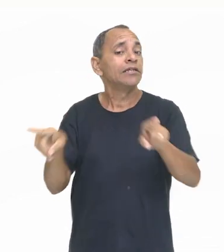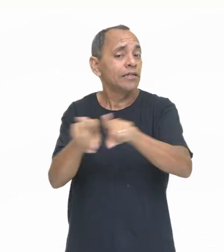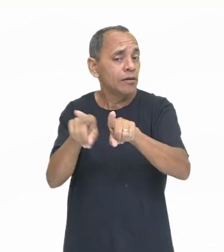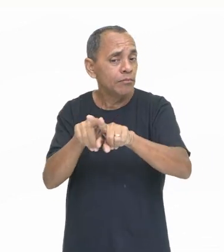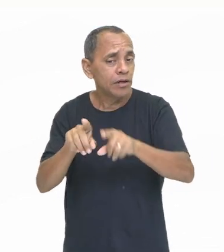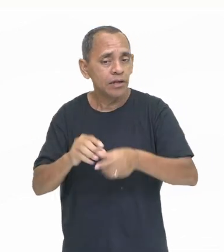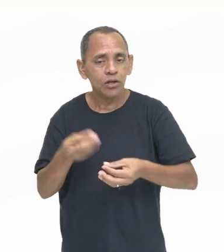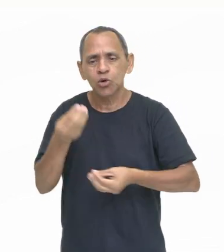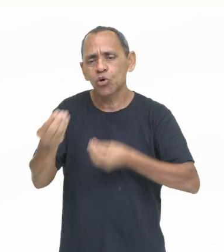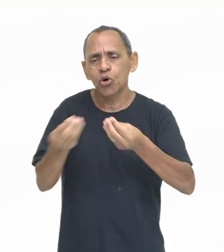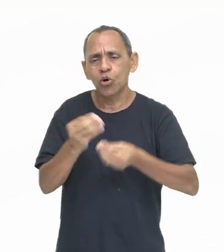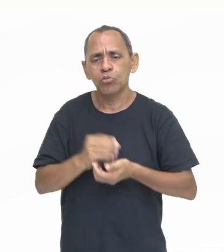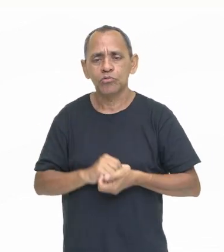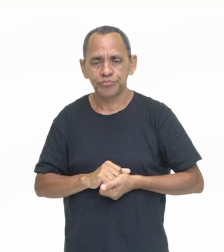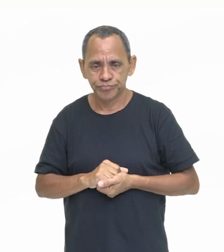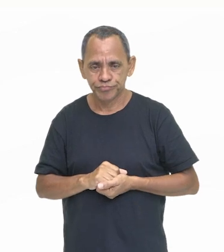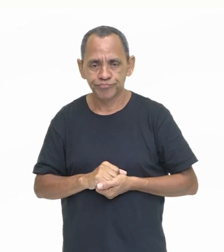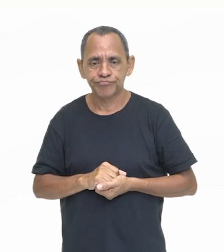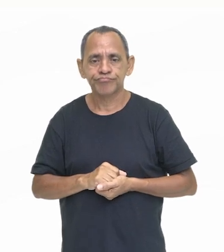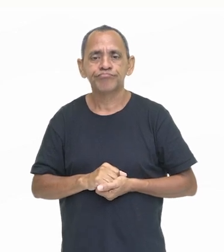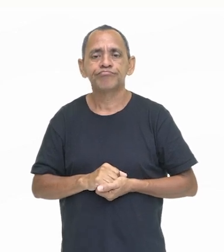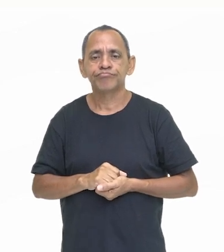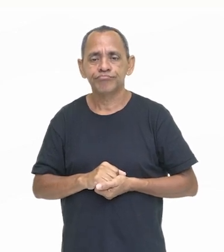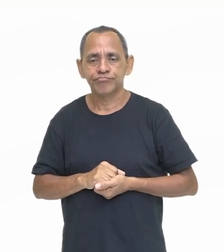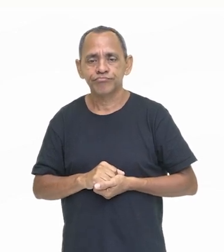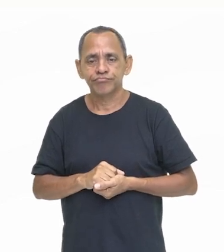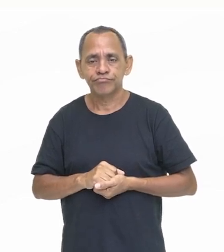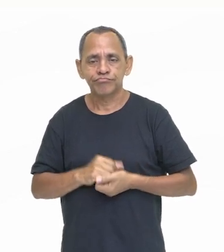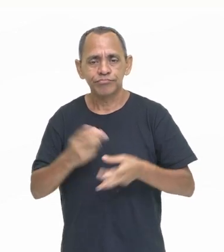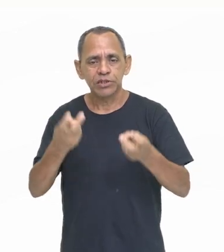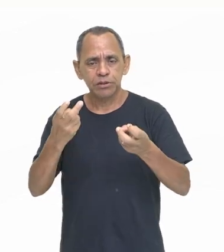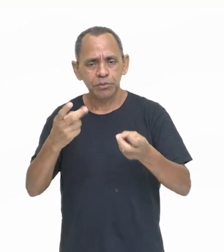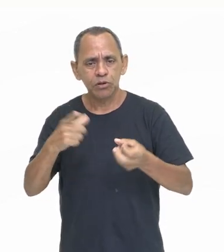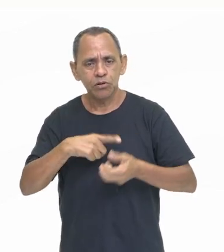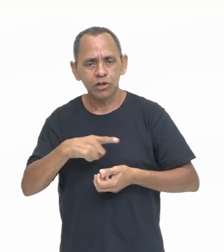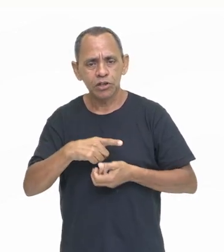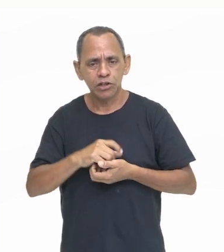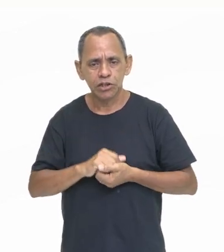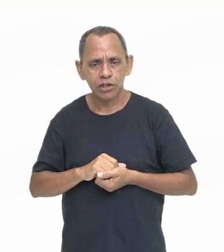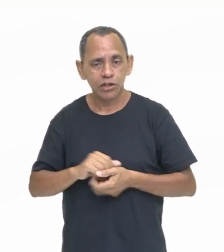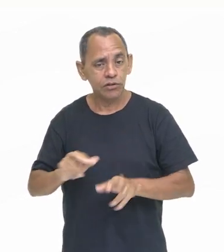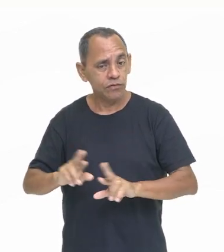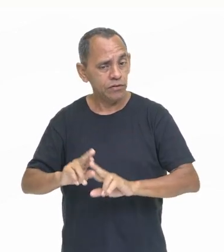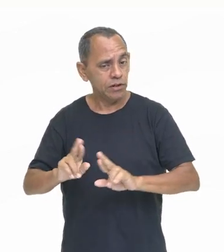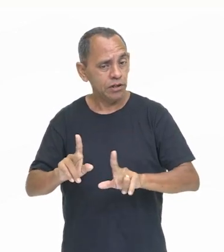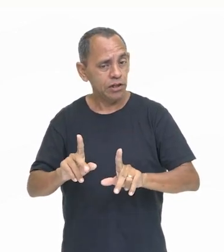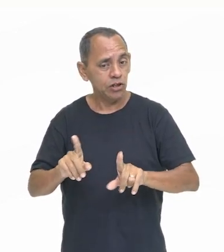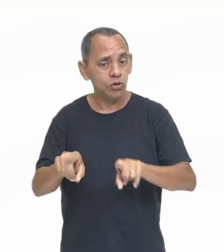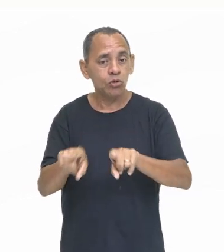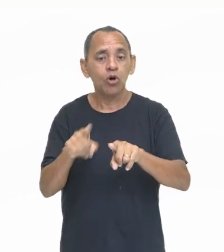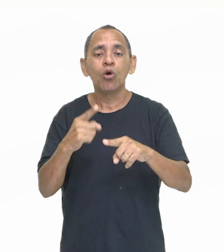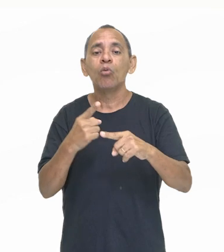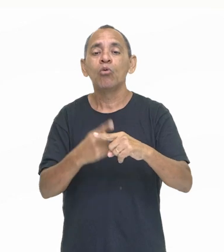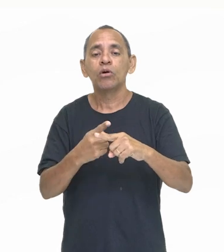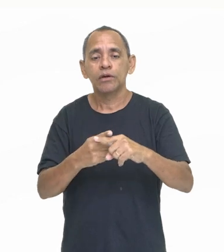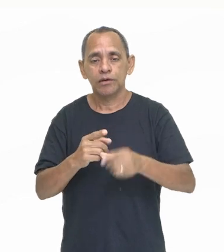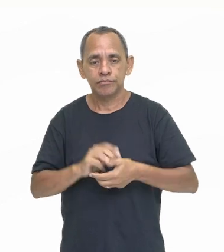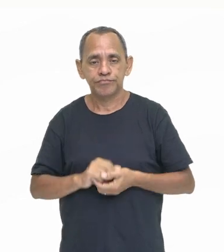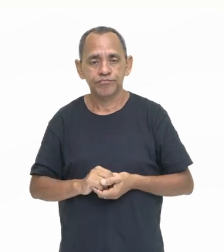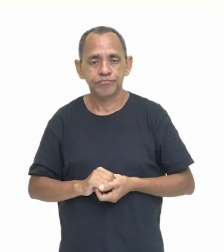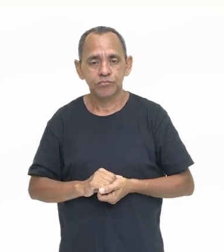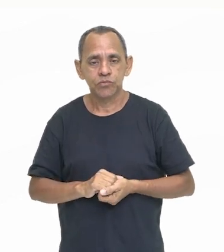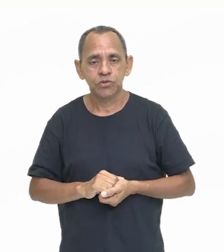Olha só, nesse caso aí, a gente tem aí uma quebra também, né, da relação, porque nós